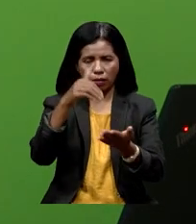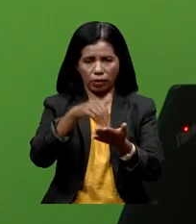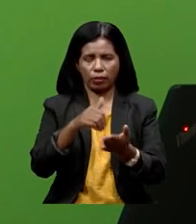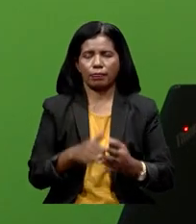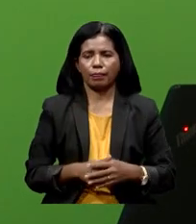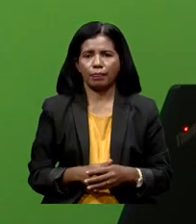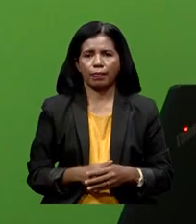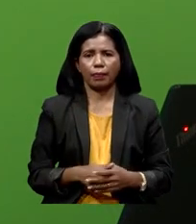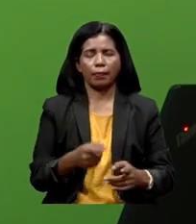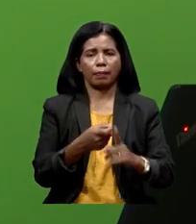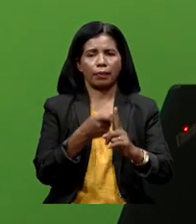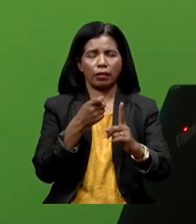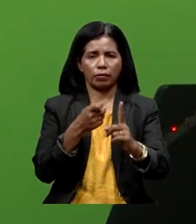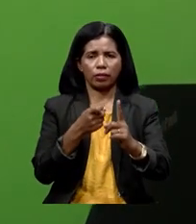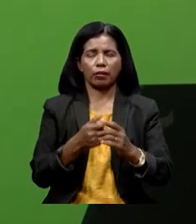usi